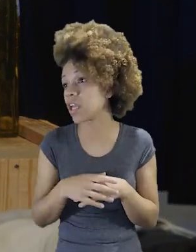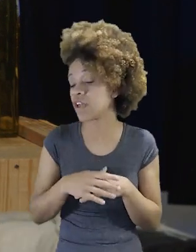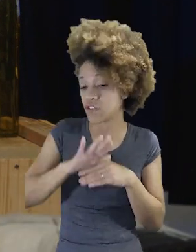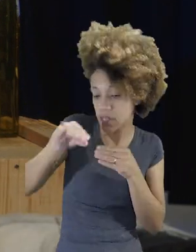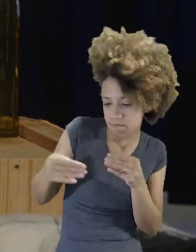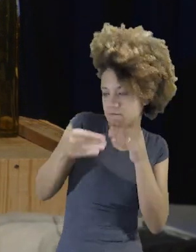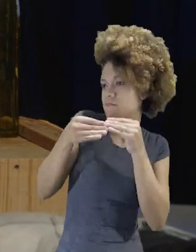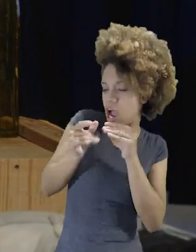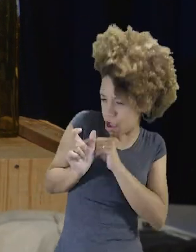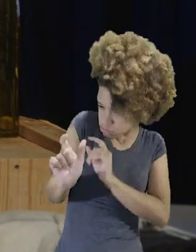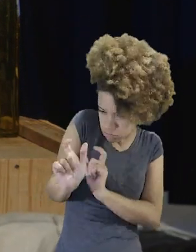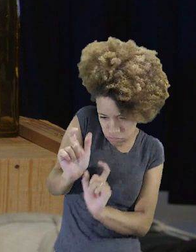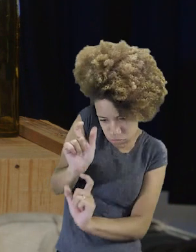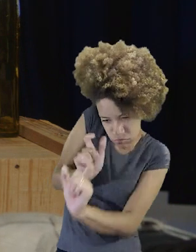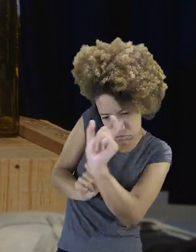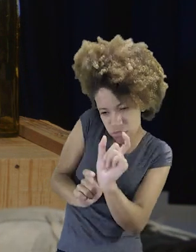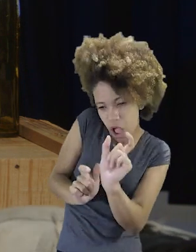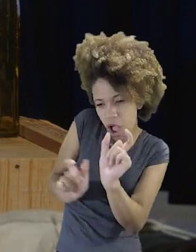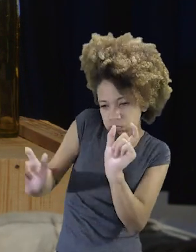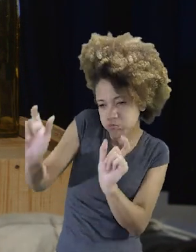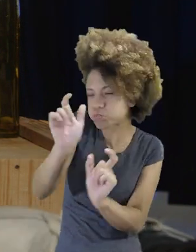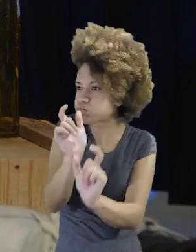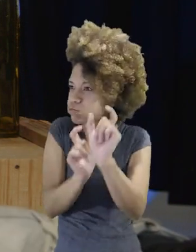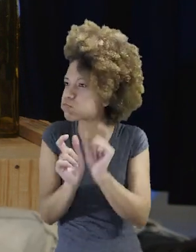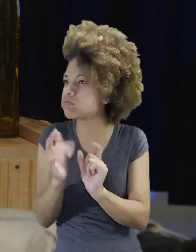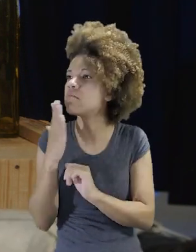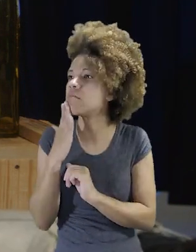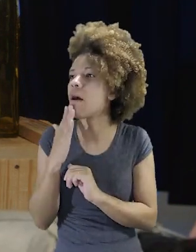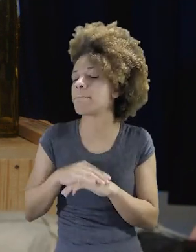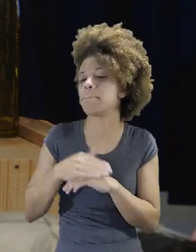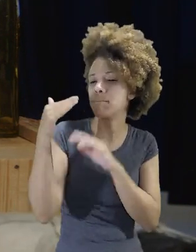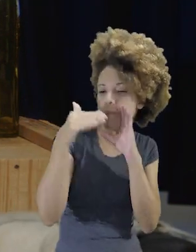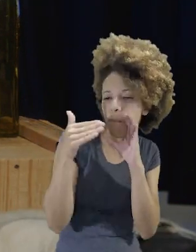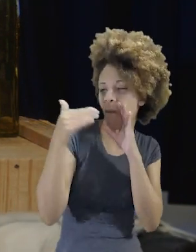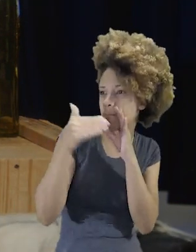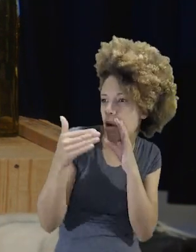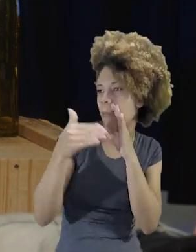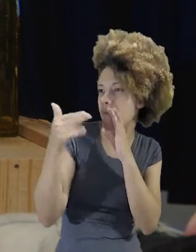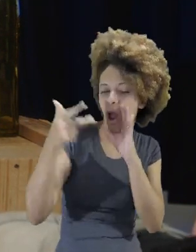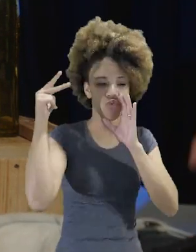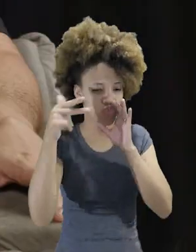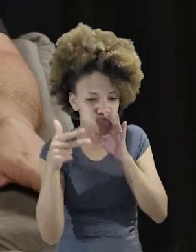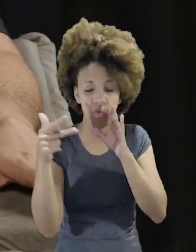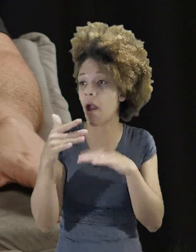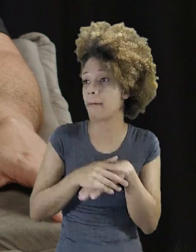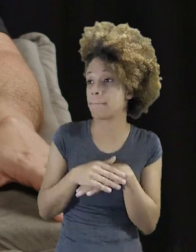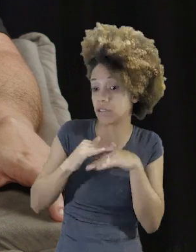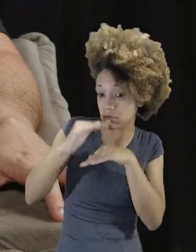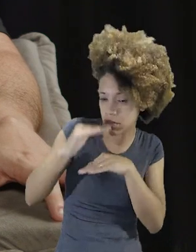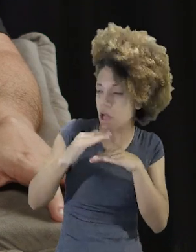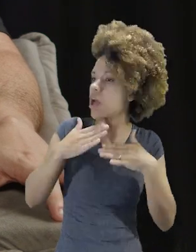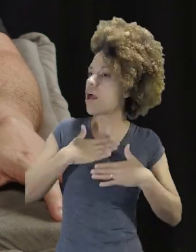né aumentando um pouco Pit deixando um negócio um pouco mais grosso mais fino mais mais lento esse aqui uma nova melodia mas assim